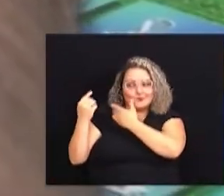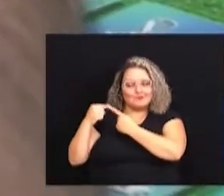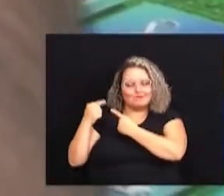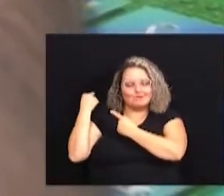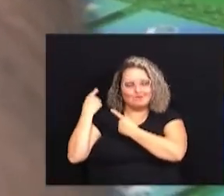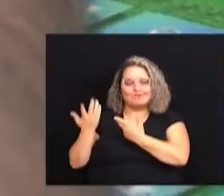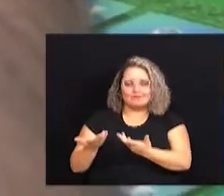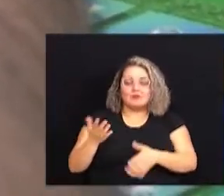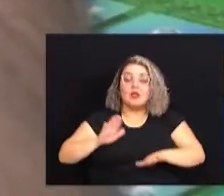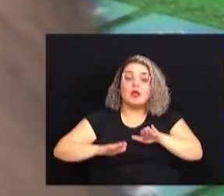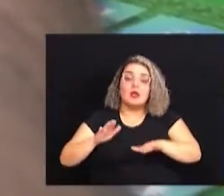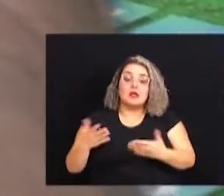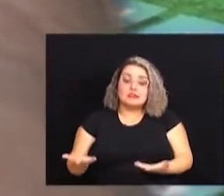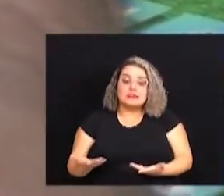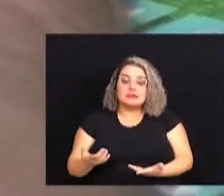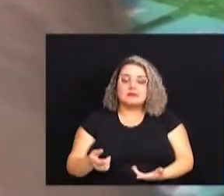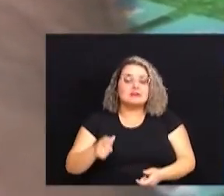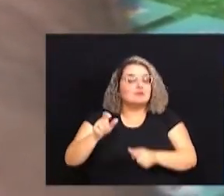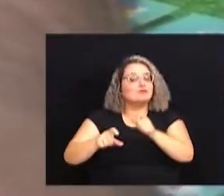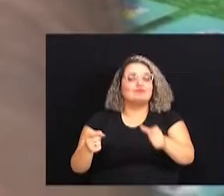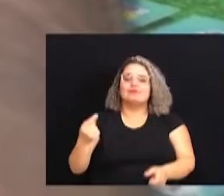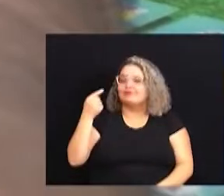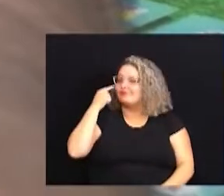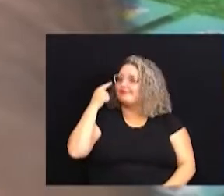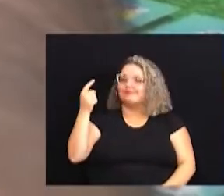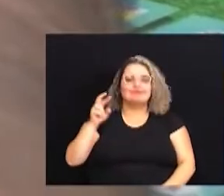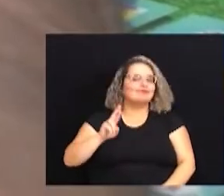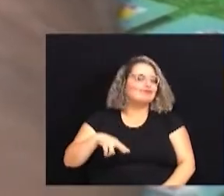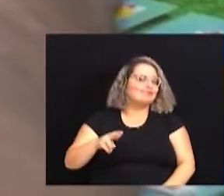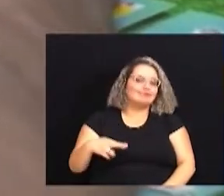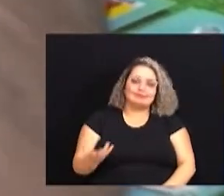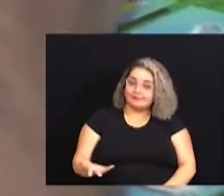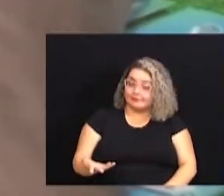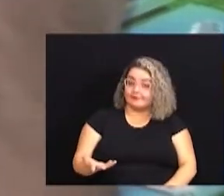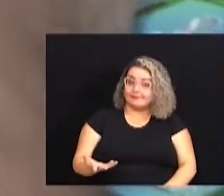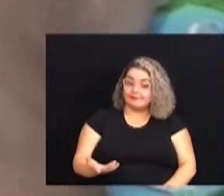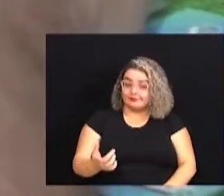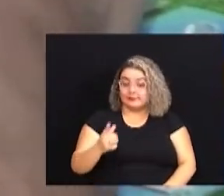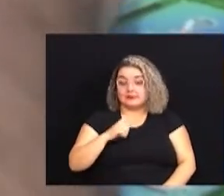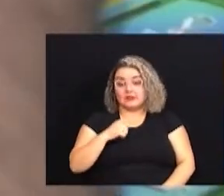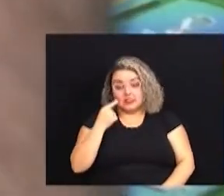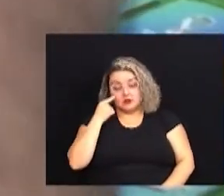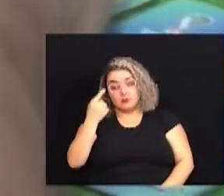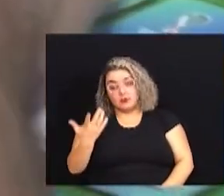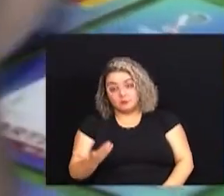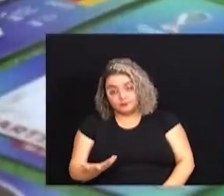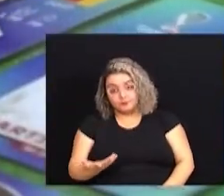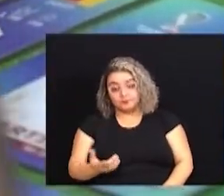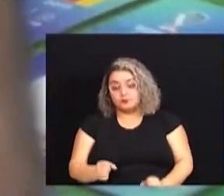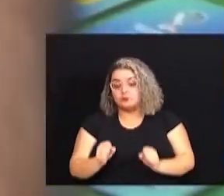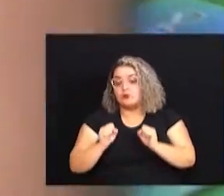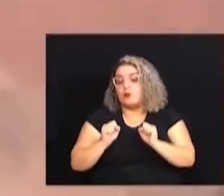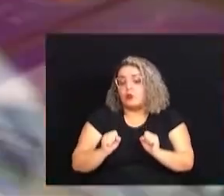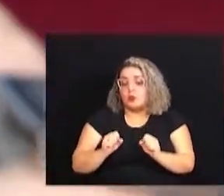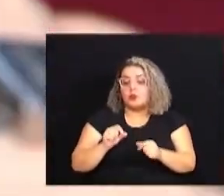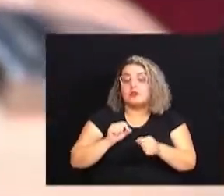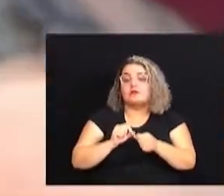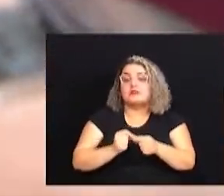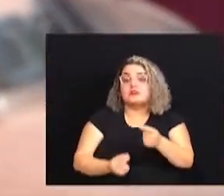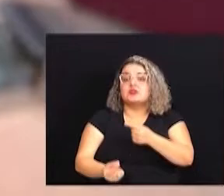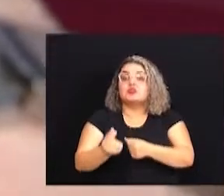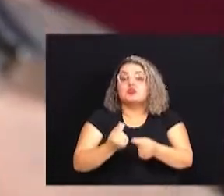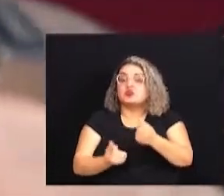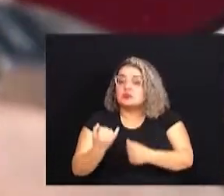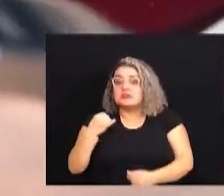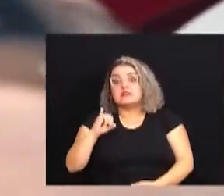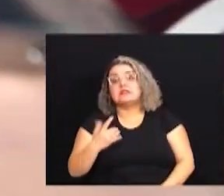Nestes casos, às vezes as pessoas não pensam racionalmente, levando em consideração, por exemplo, o que ela poderia fazer com esse